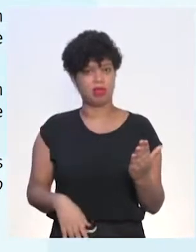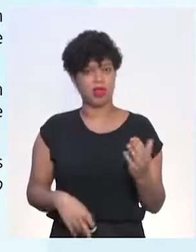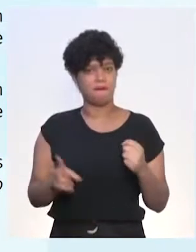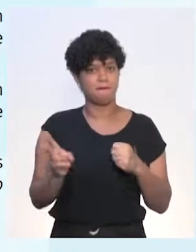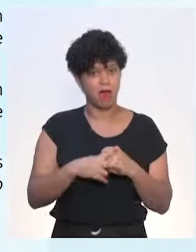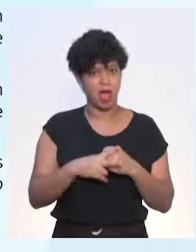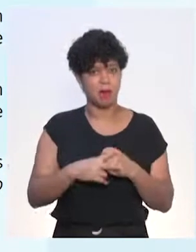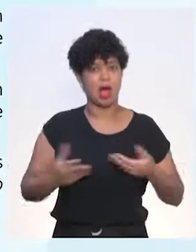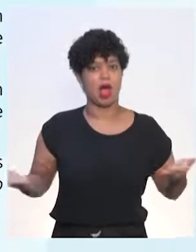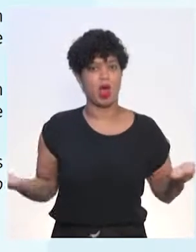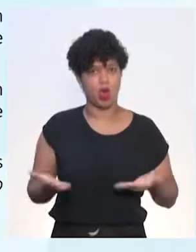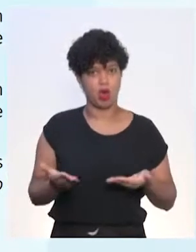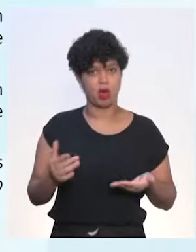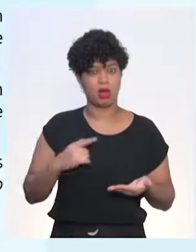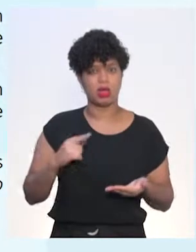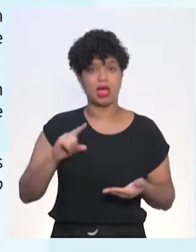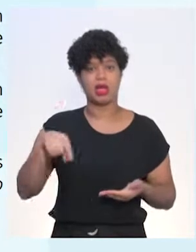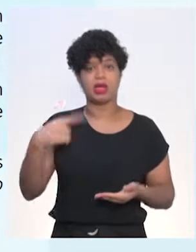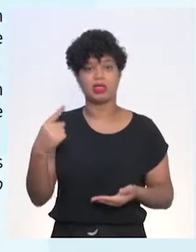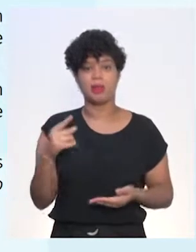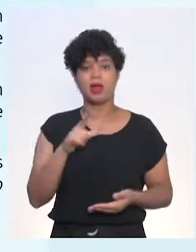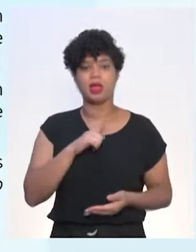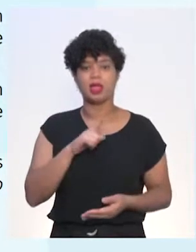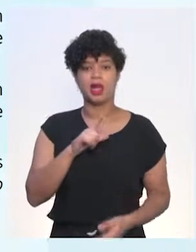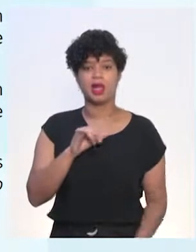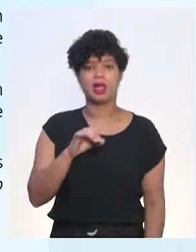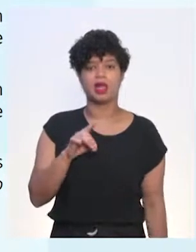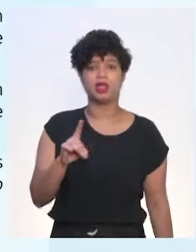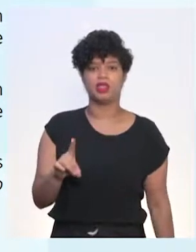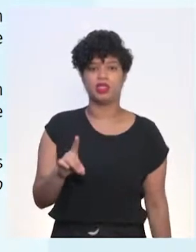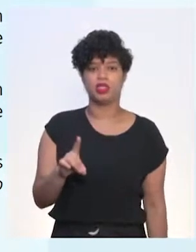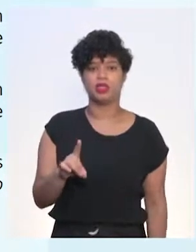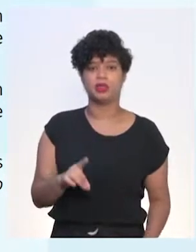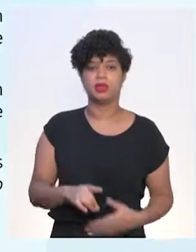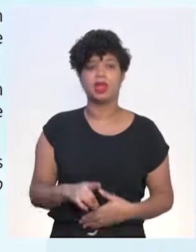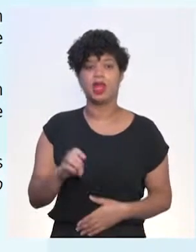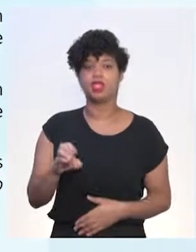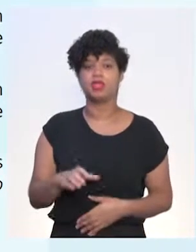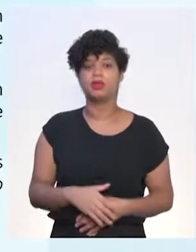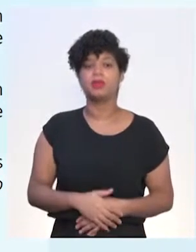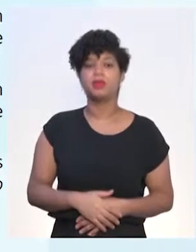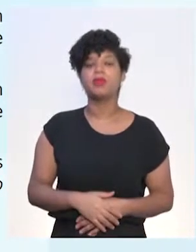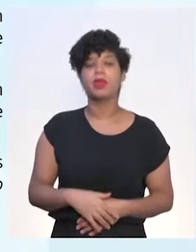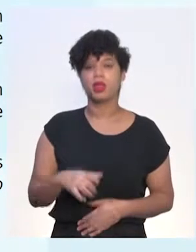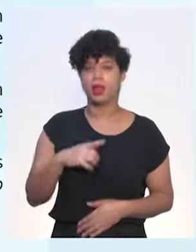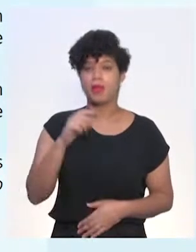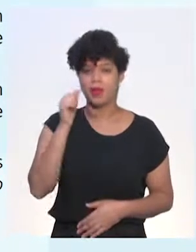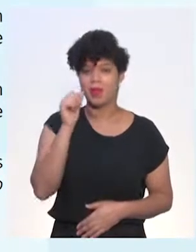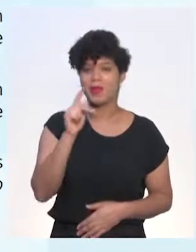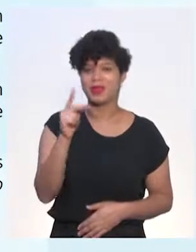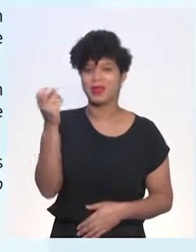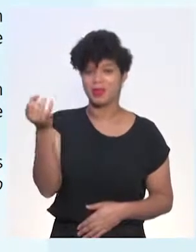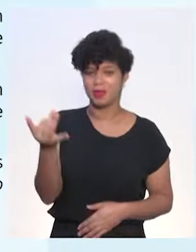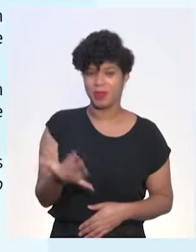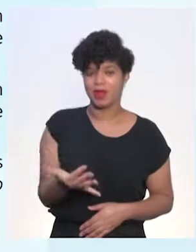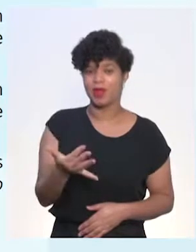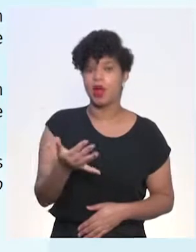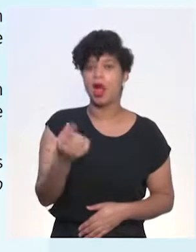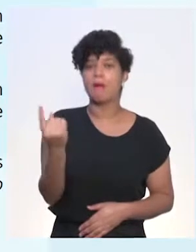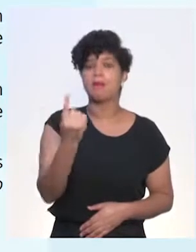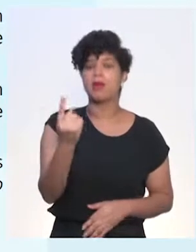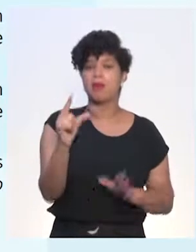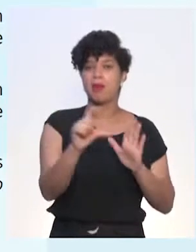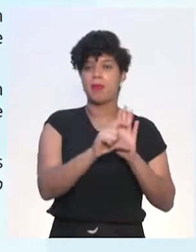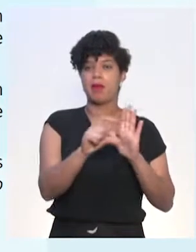sempre no presente e seguida de um lead. Na aula passada, o Mapro já até contribuiu dizendo, o primeiro parágrafo